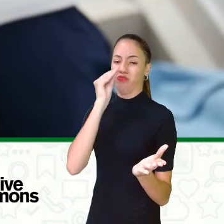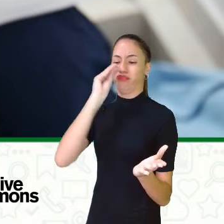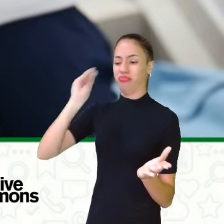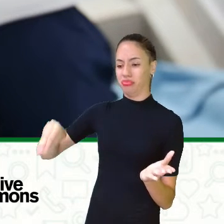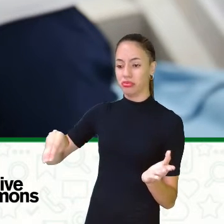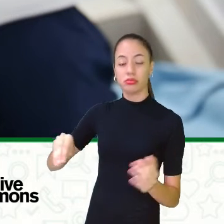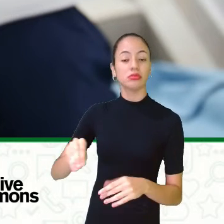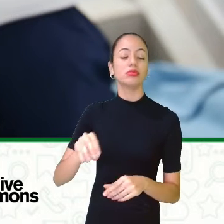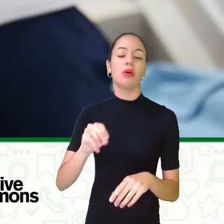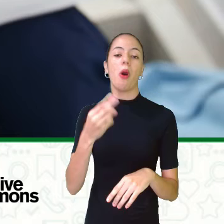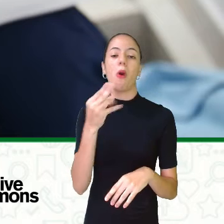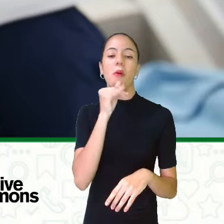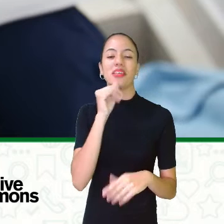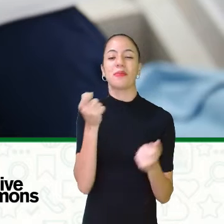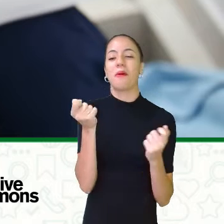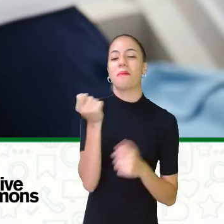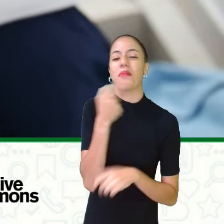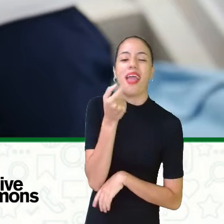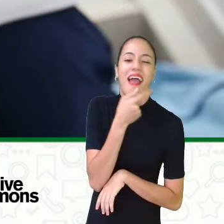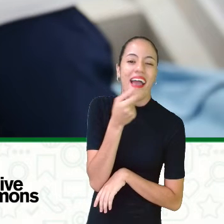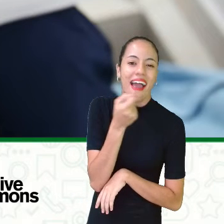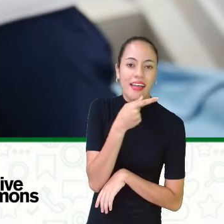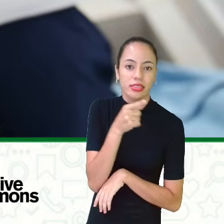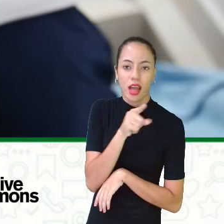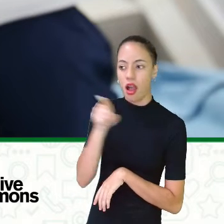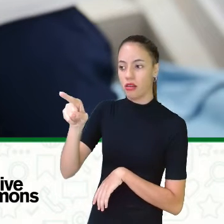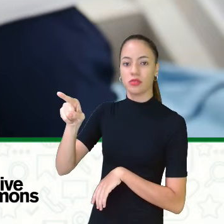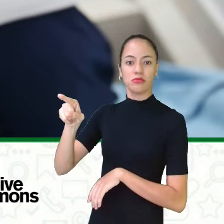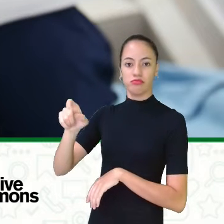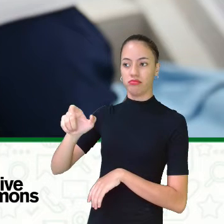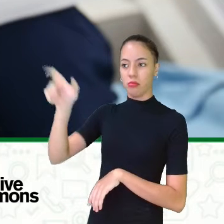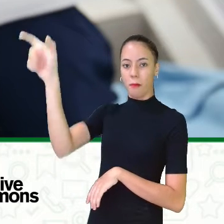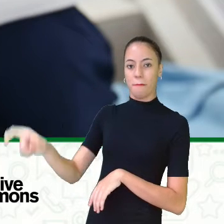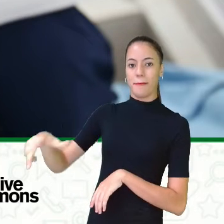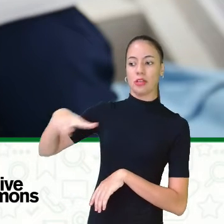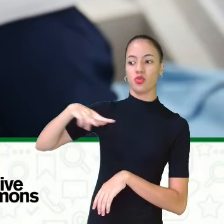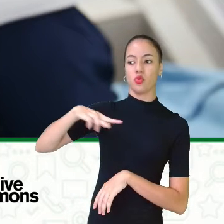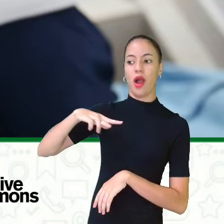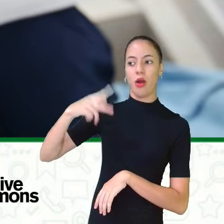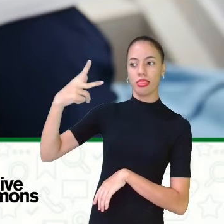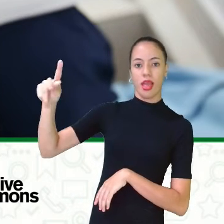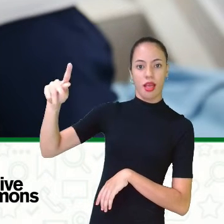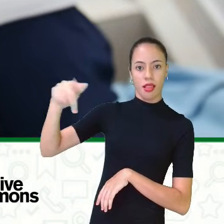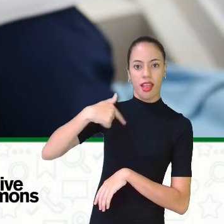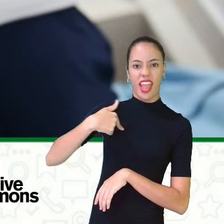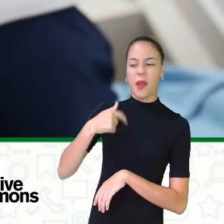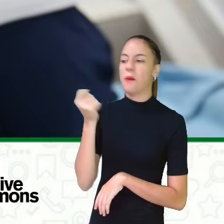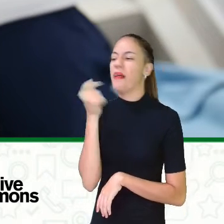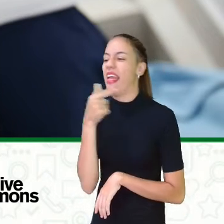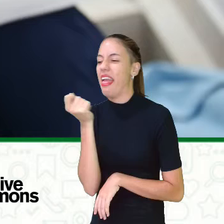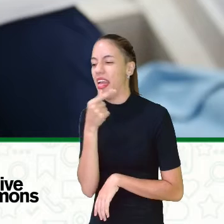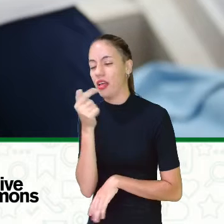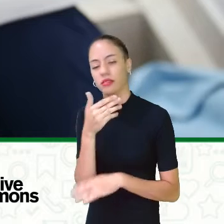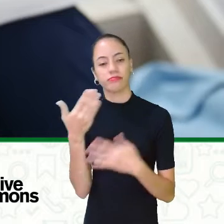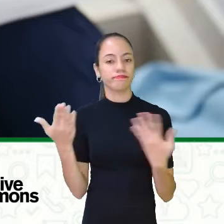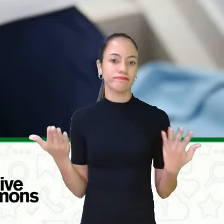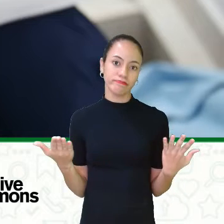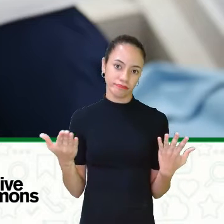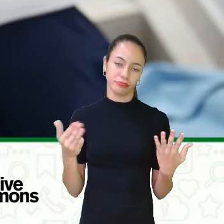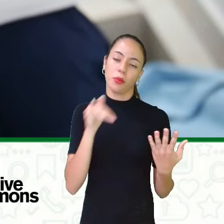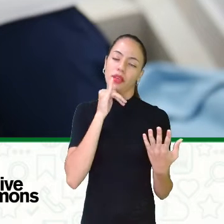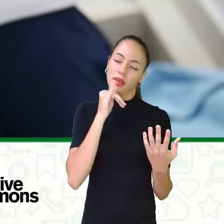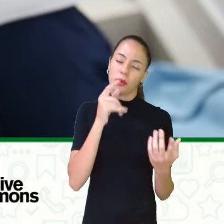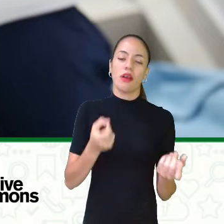piadas com questões pessoais e íntimas. Claro que tem a questão, né? Às vezes